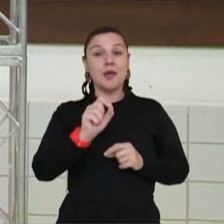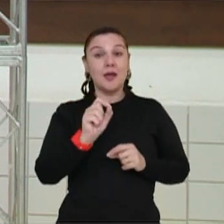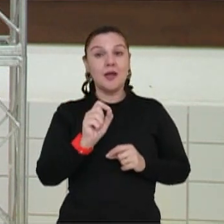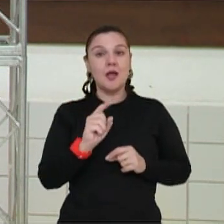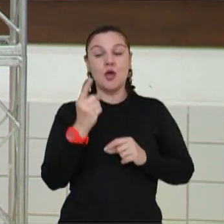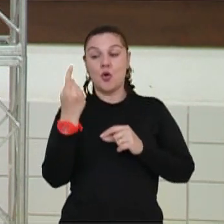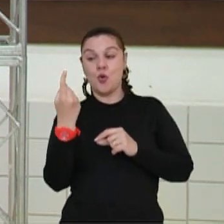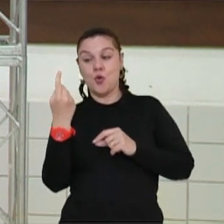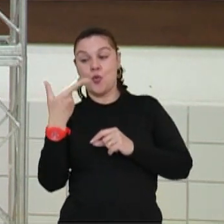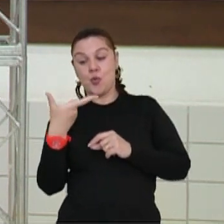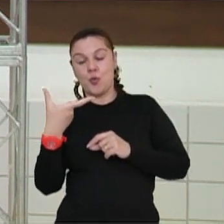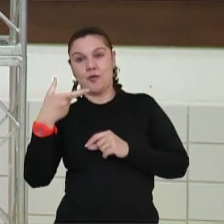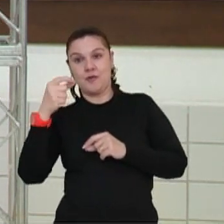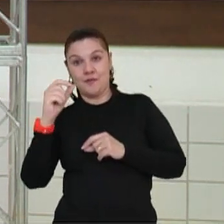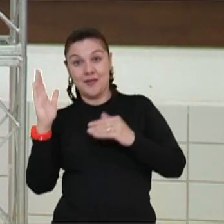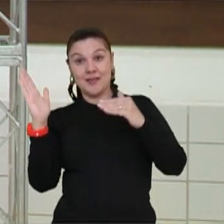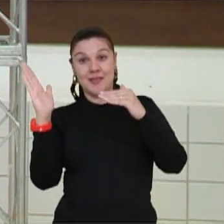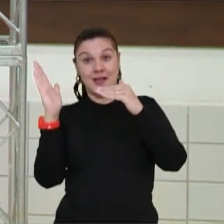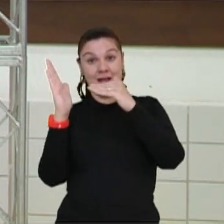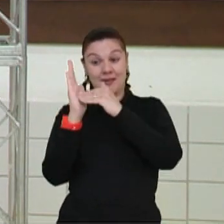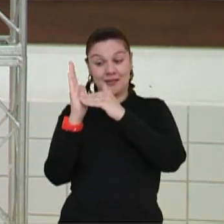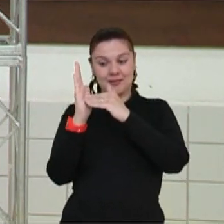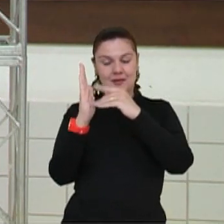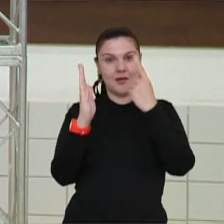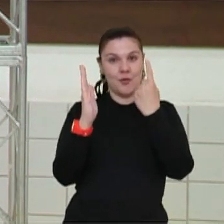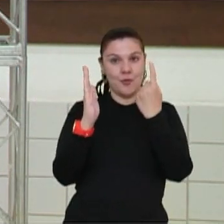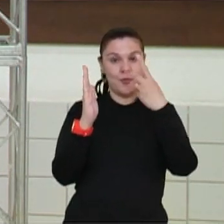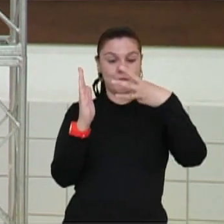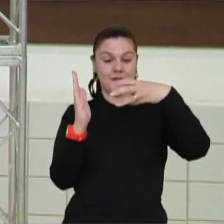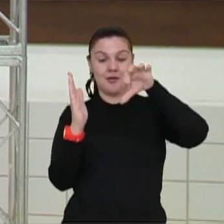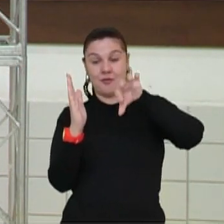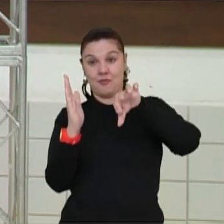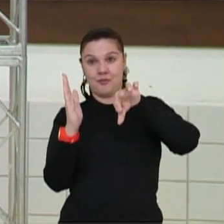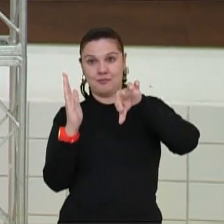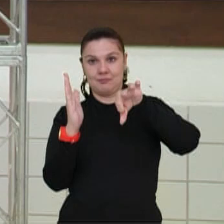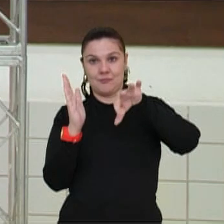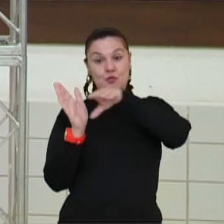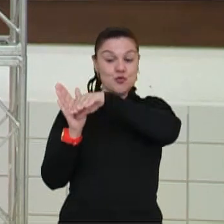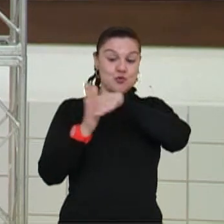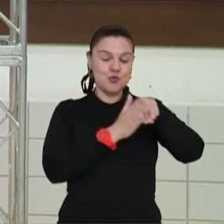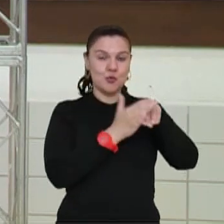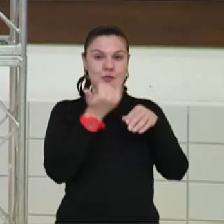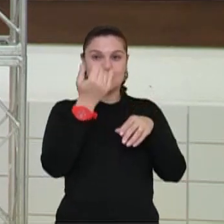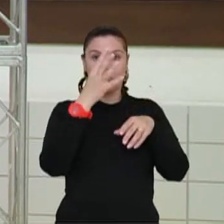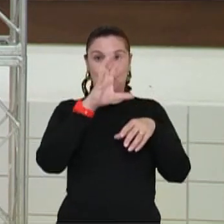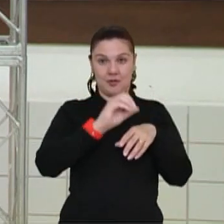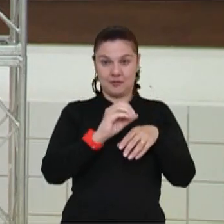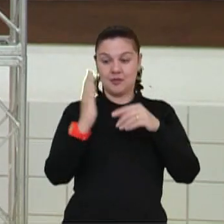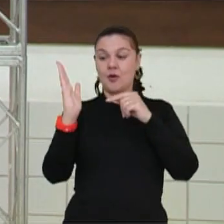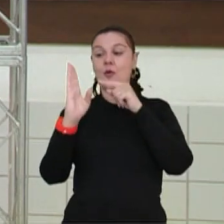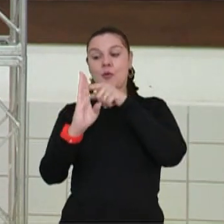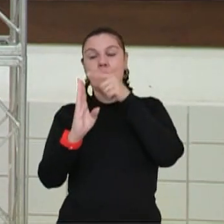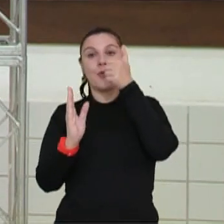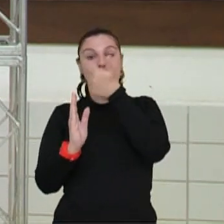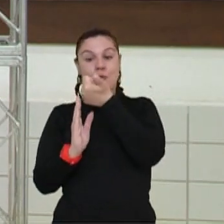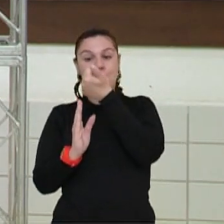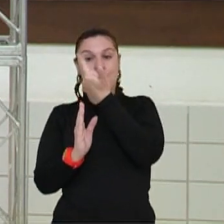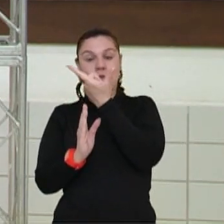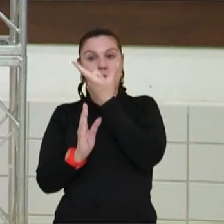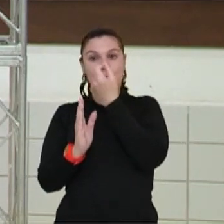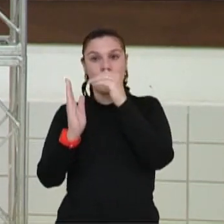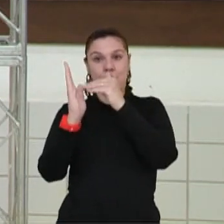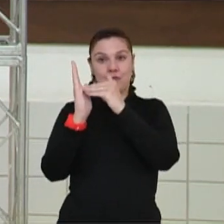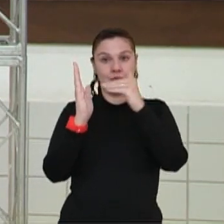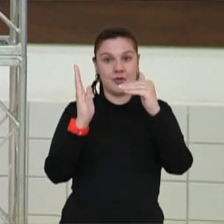quê? É de 120 até o 140, sem contar o 140. Ou então, do 120 até o 140,